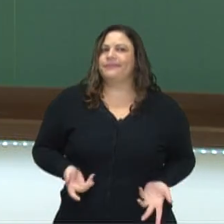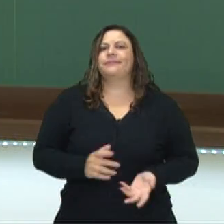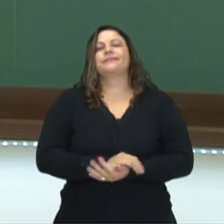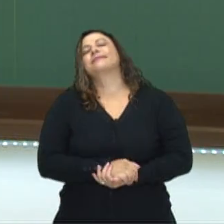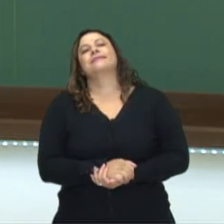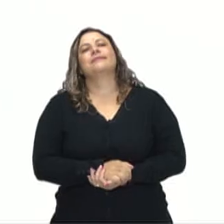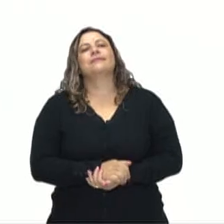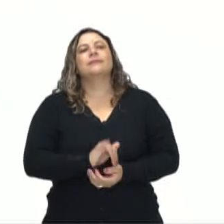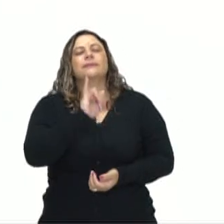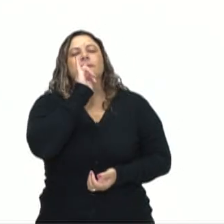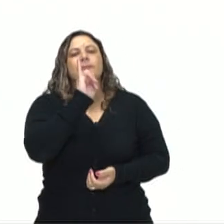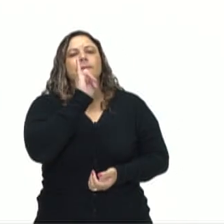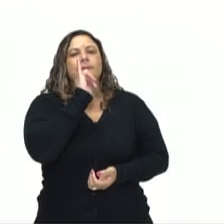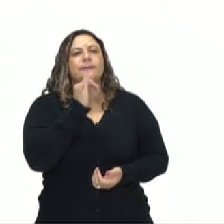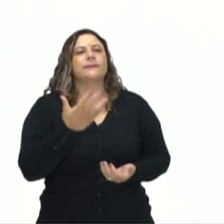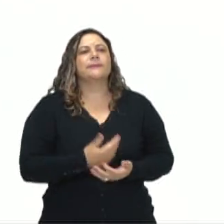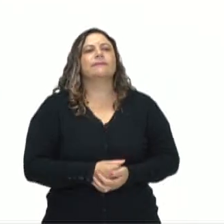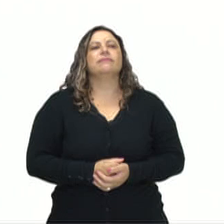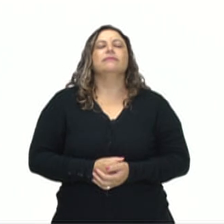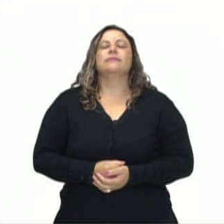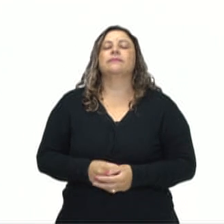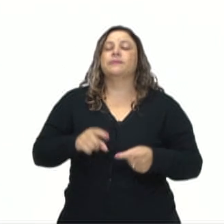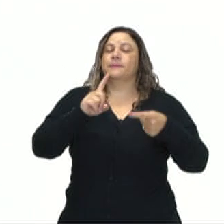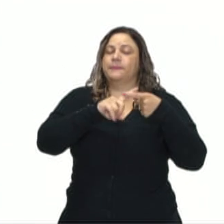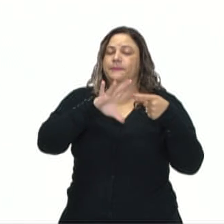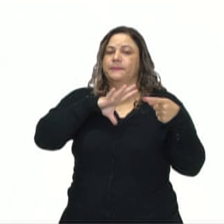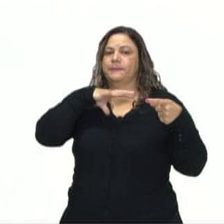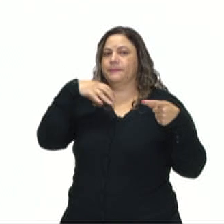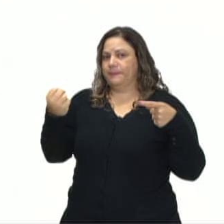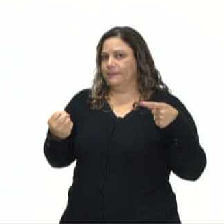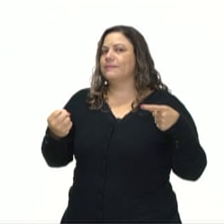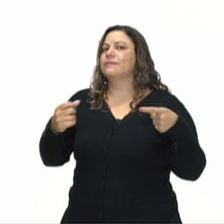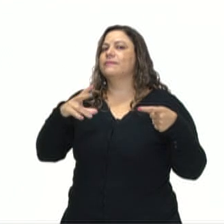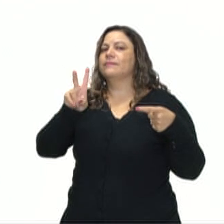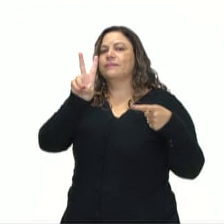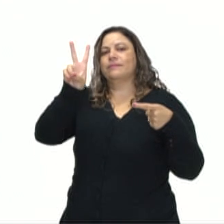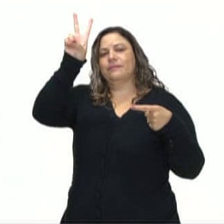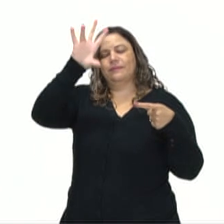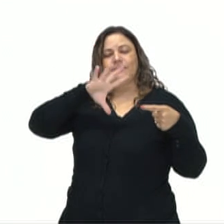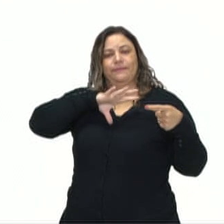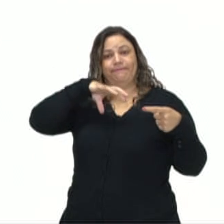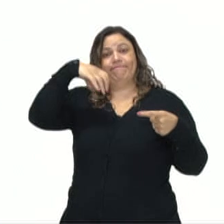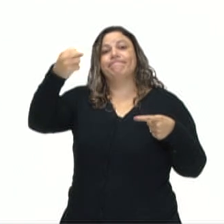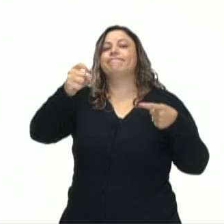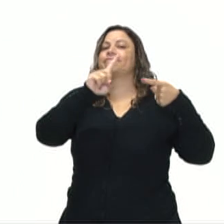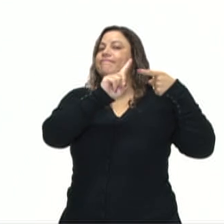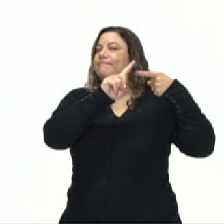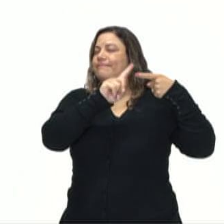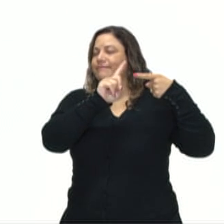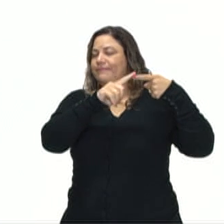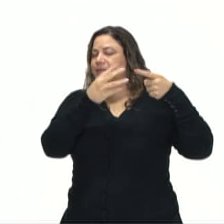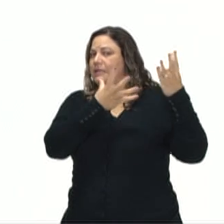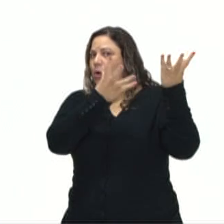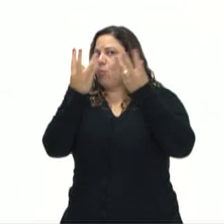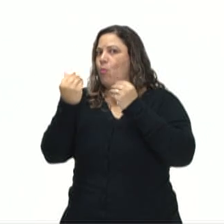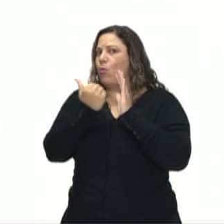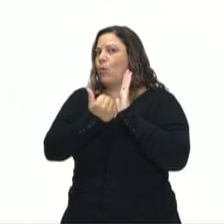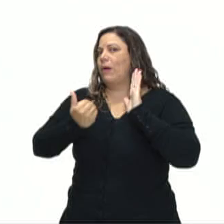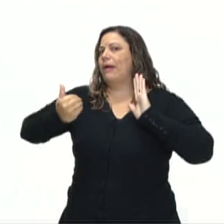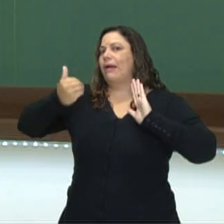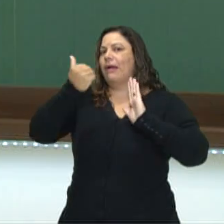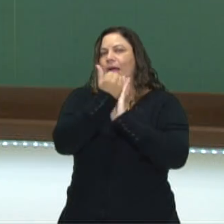alguns exemplos. Então, tem a virtude, que é a coragem. Se eu tenho aí coragem por excesso, eu posso